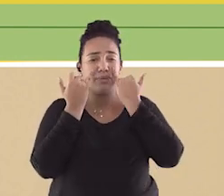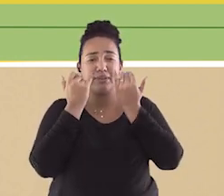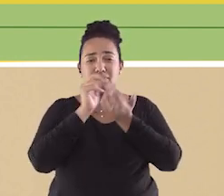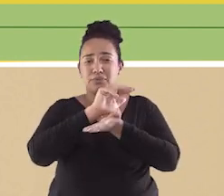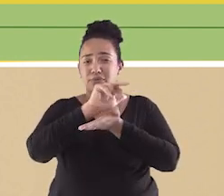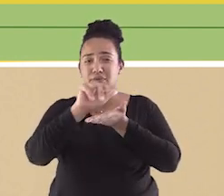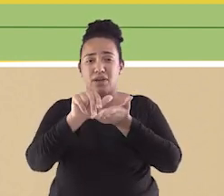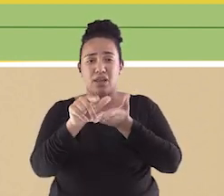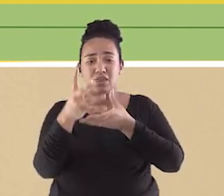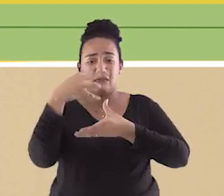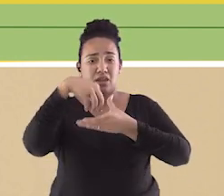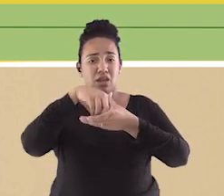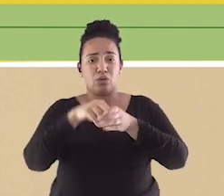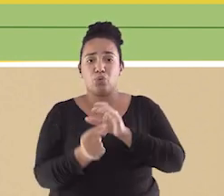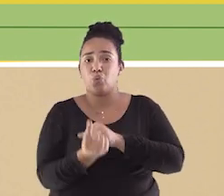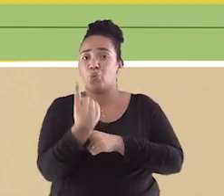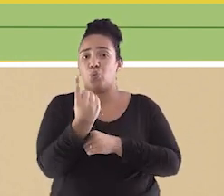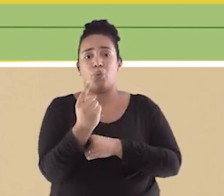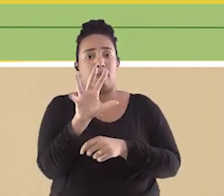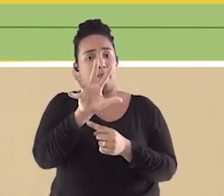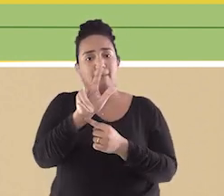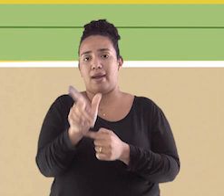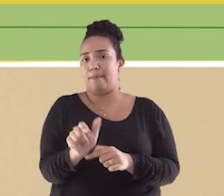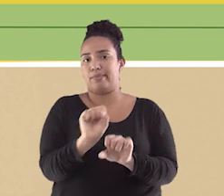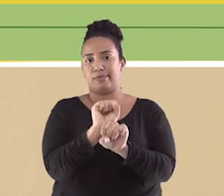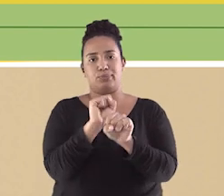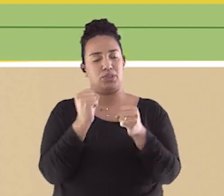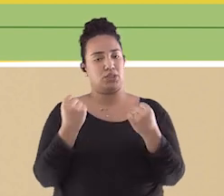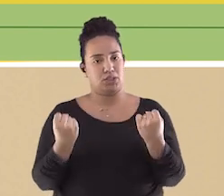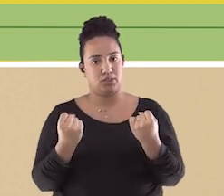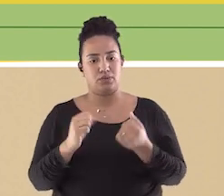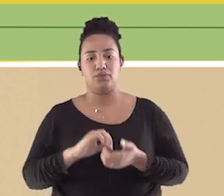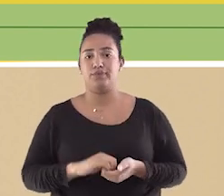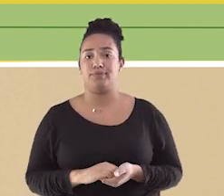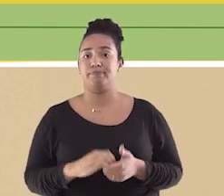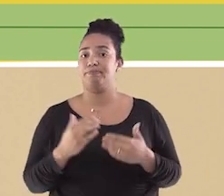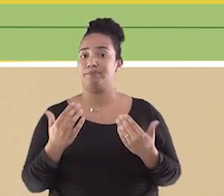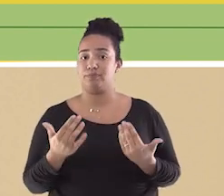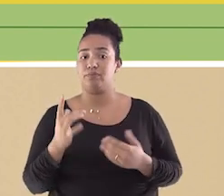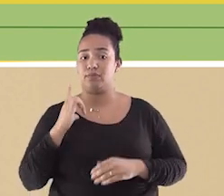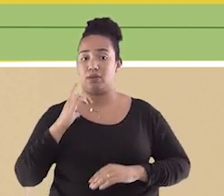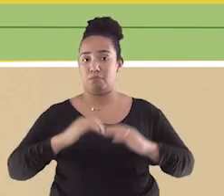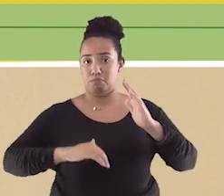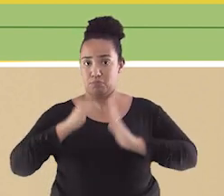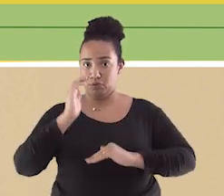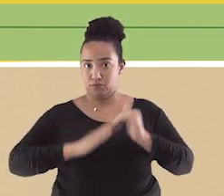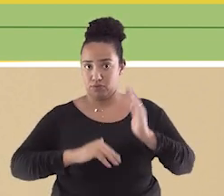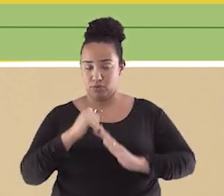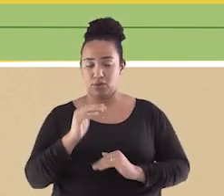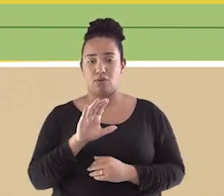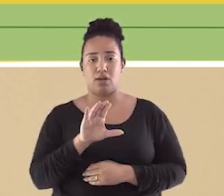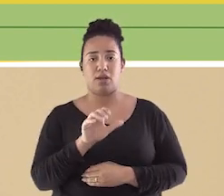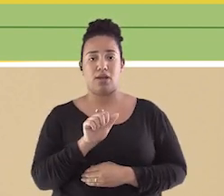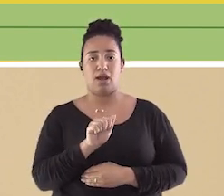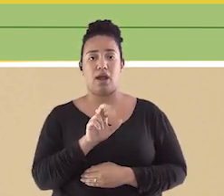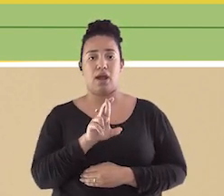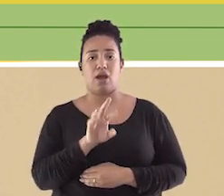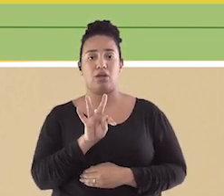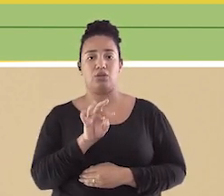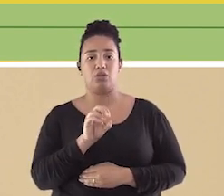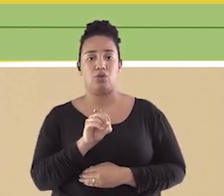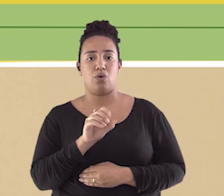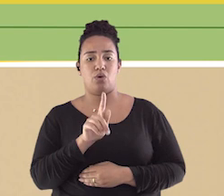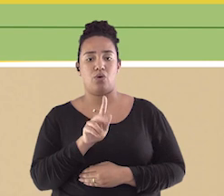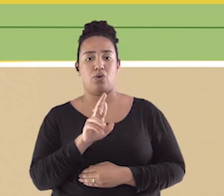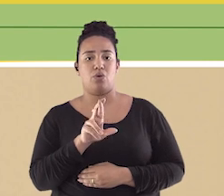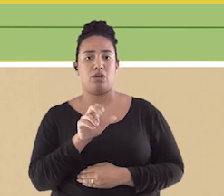informações diferentes em um único mapa, né? E é isso que os cartógrafos, que são as pessoas que elaboram